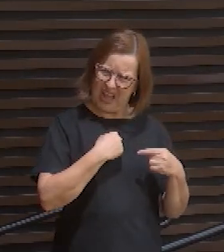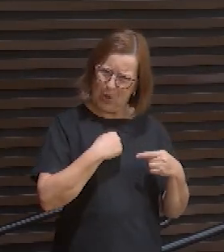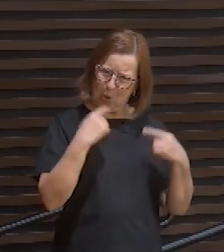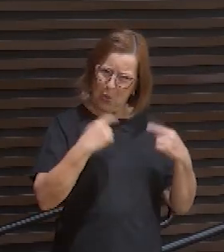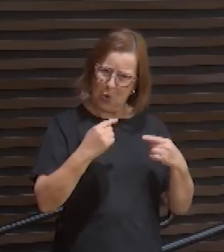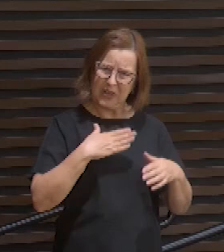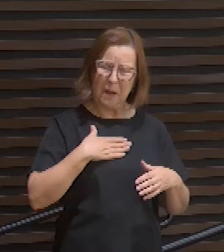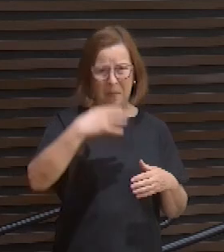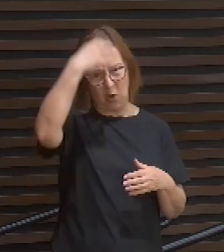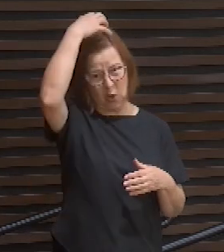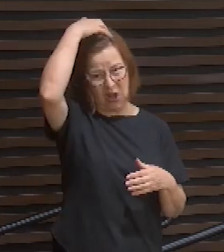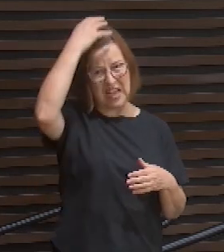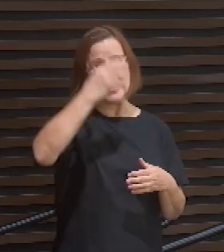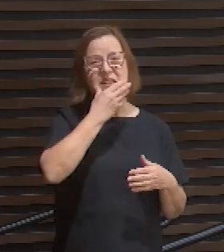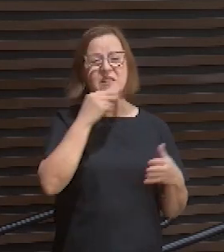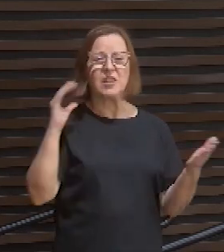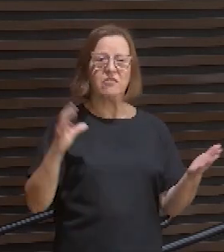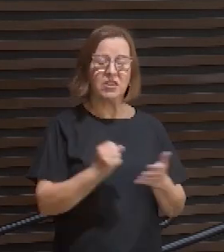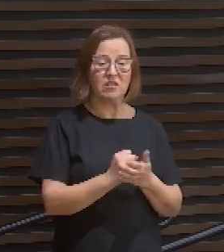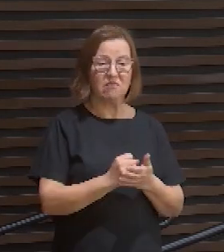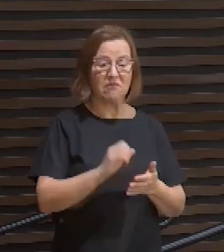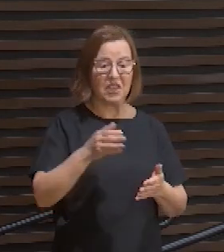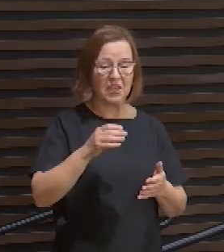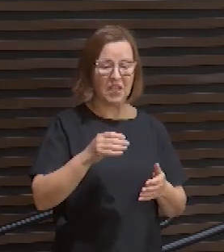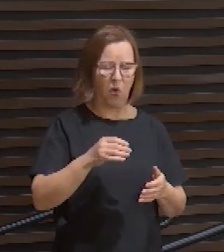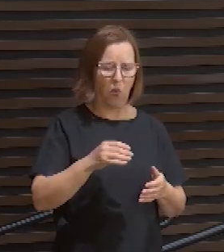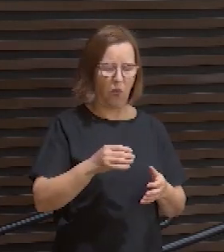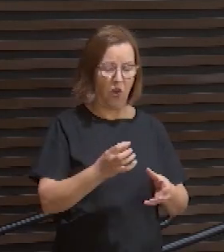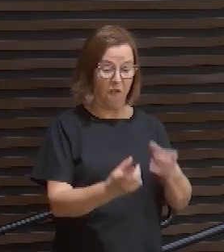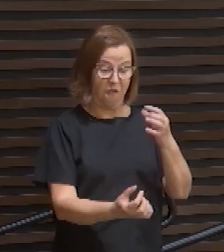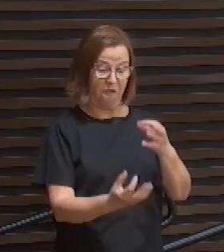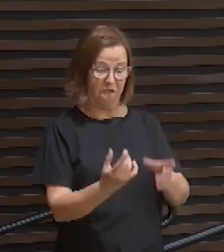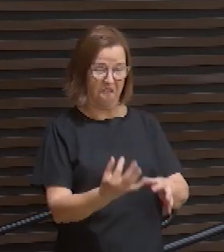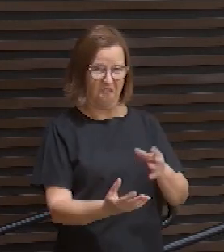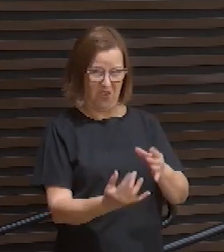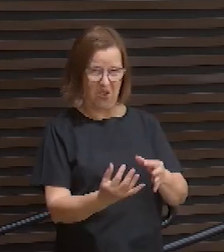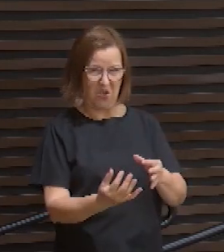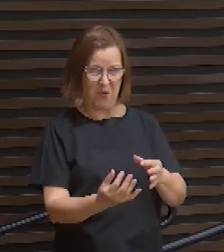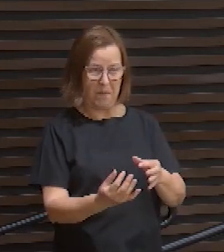então, a fogueira foi acesa.